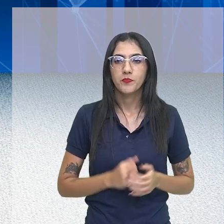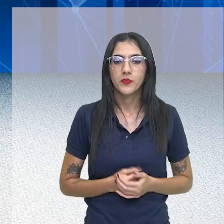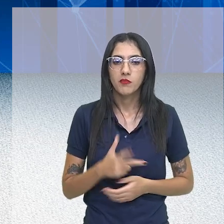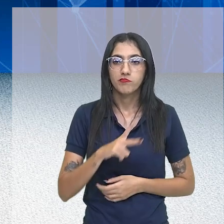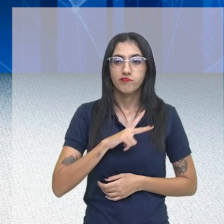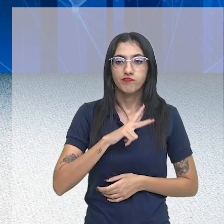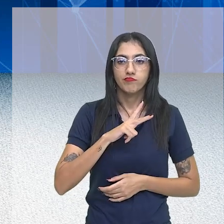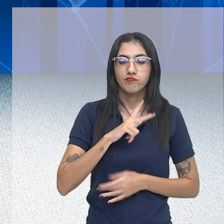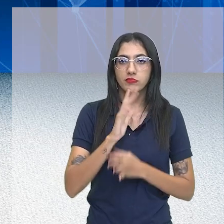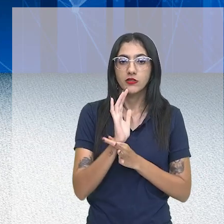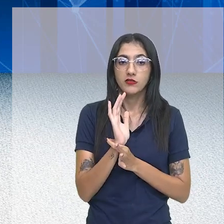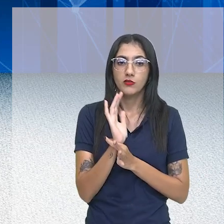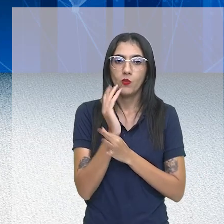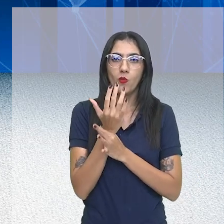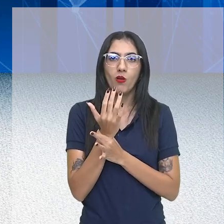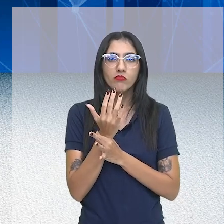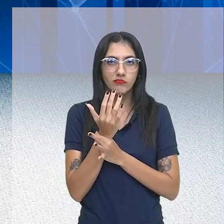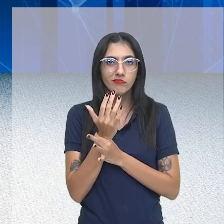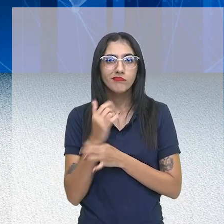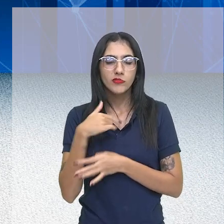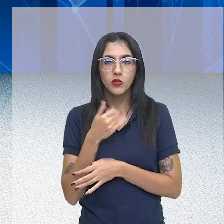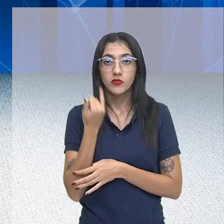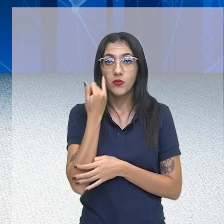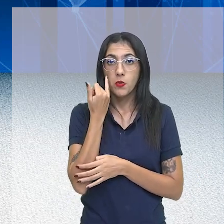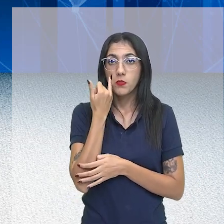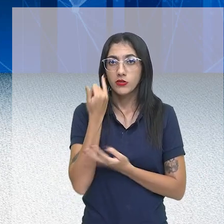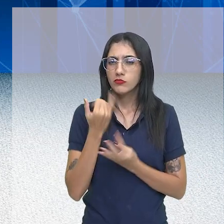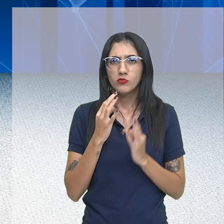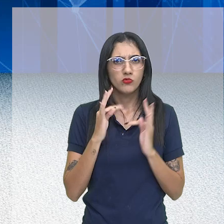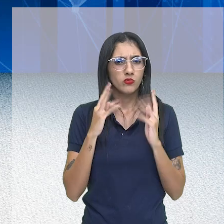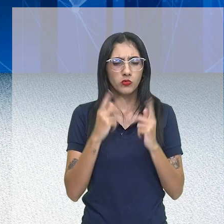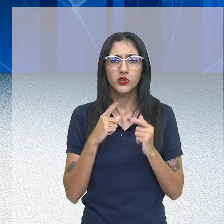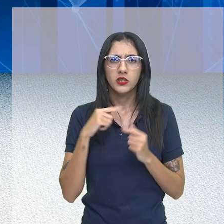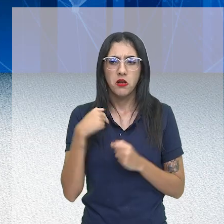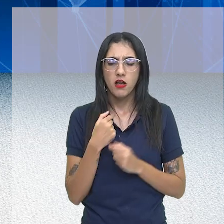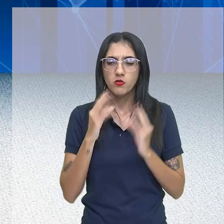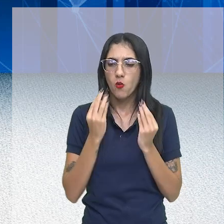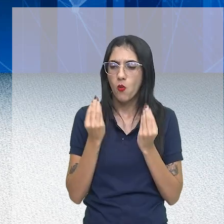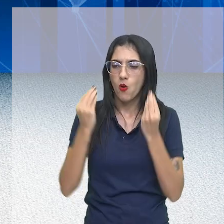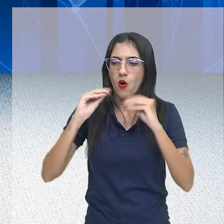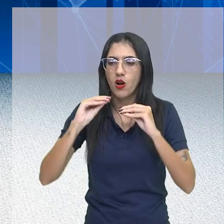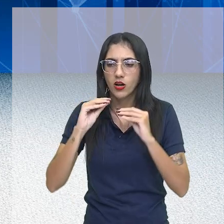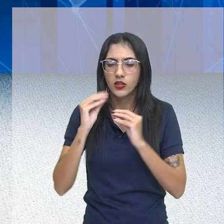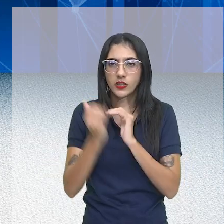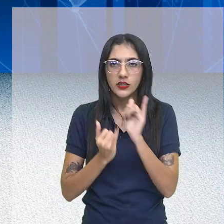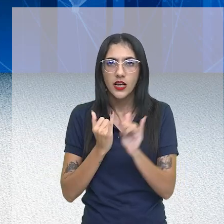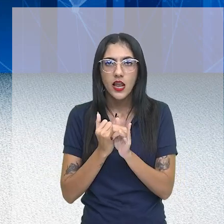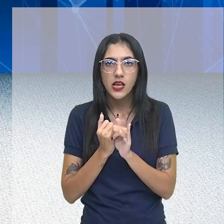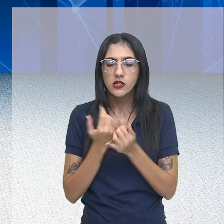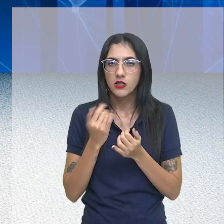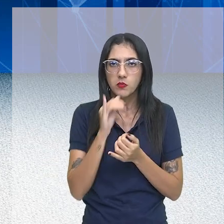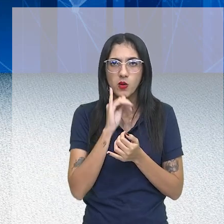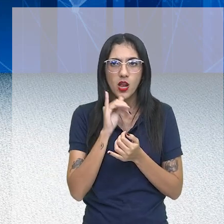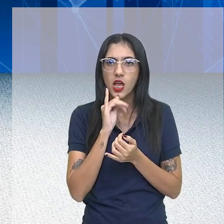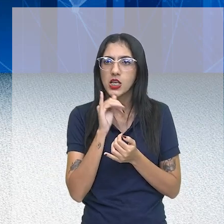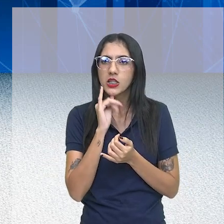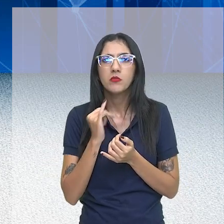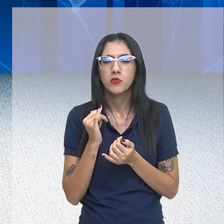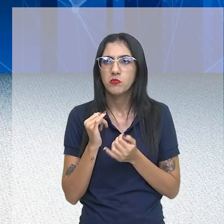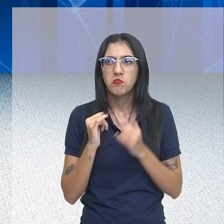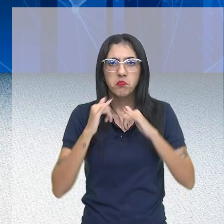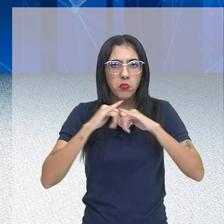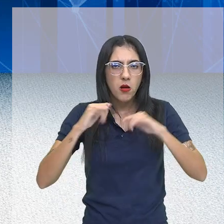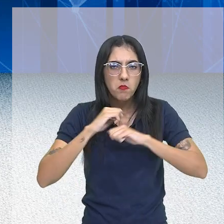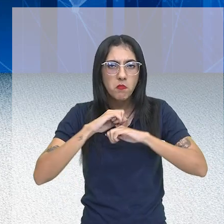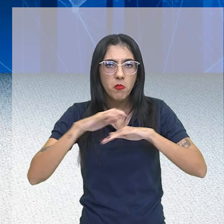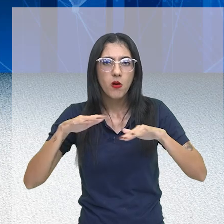e segurança, né? Tudo que a gente coloca ali na internet não vai ali para o além, né? Fica gravado,